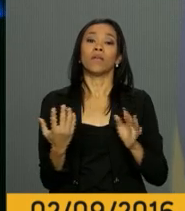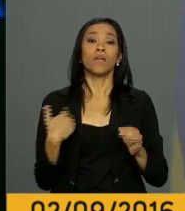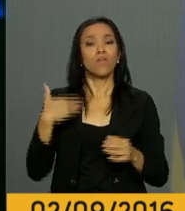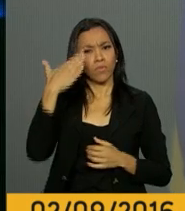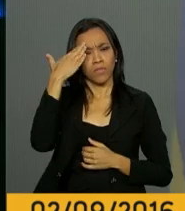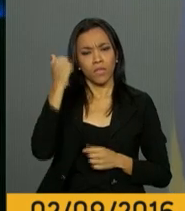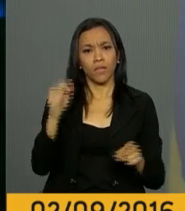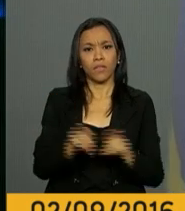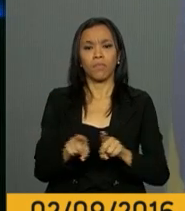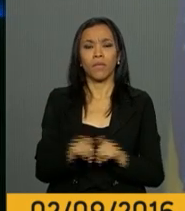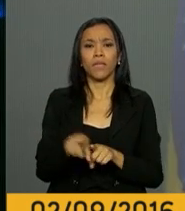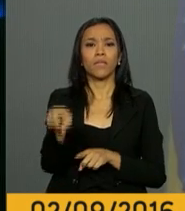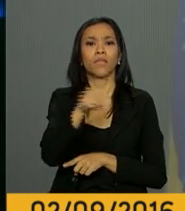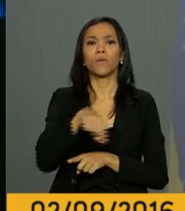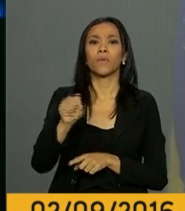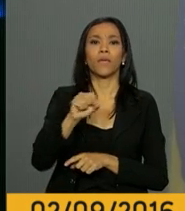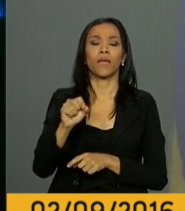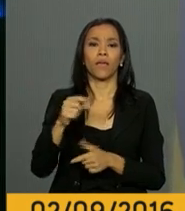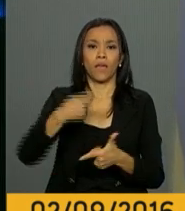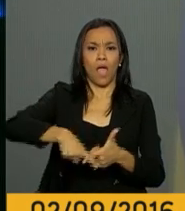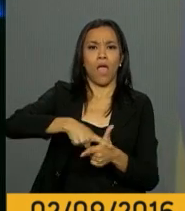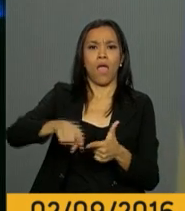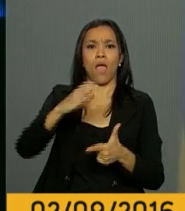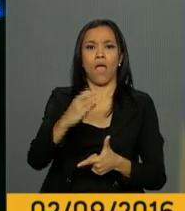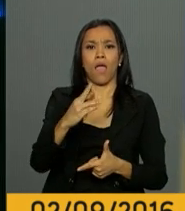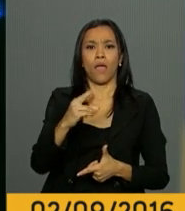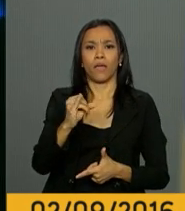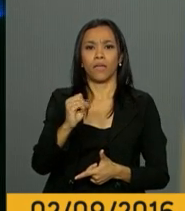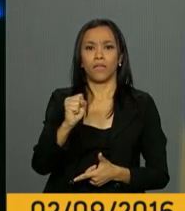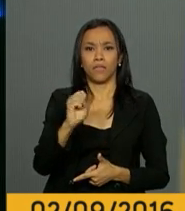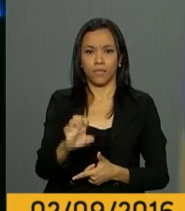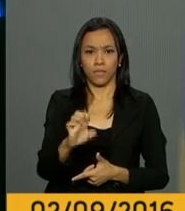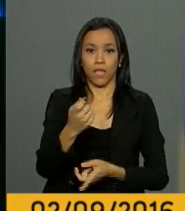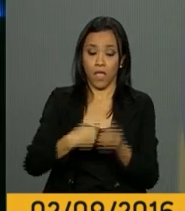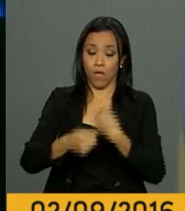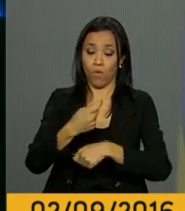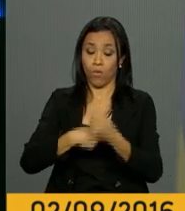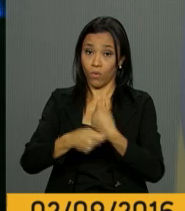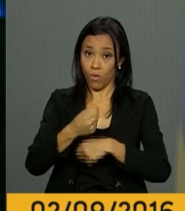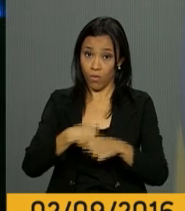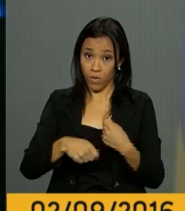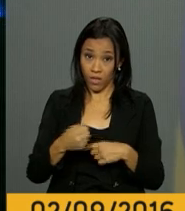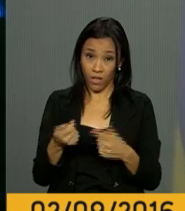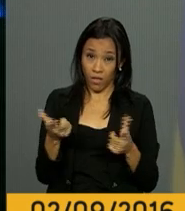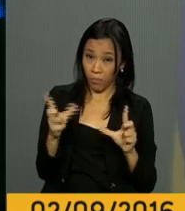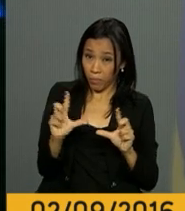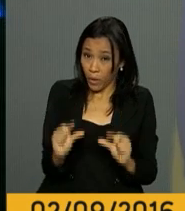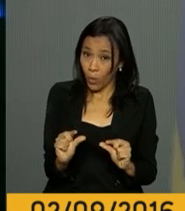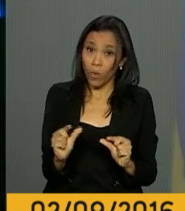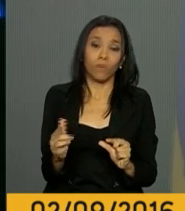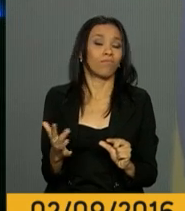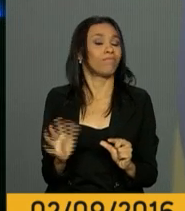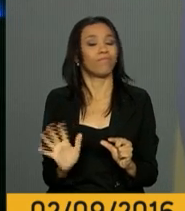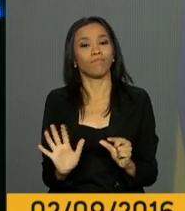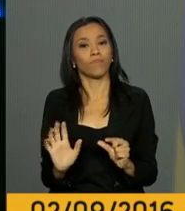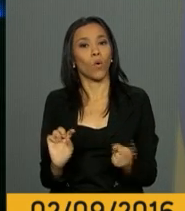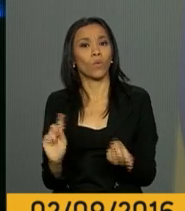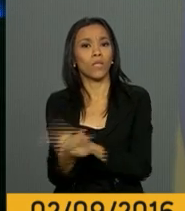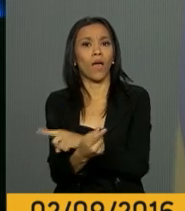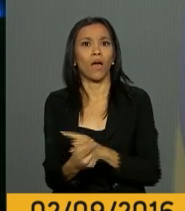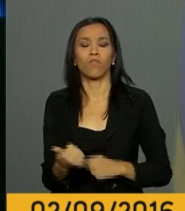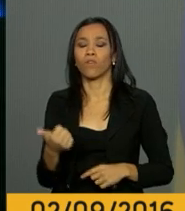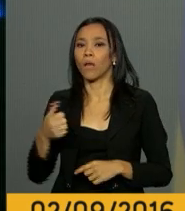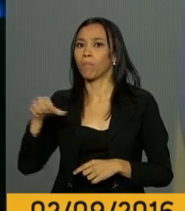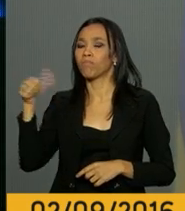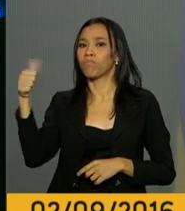senhores, que a crise econômica que começamos a superar não é menor. Ao contrário, foi nada menos do que a